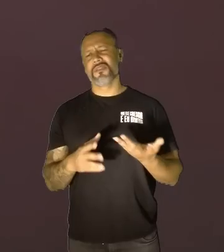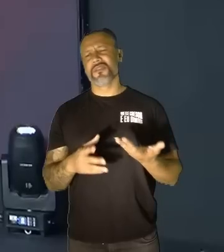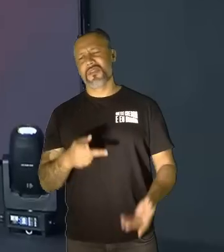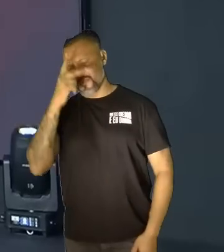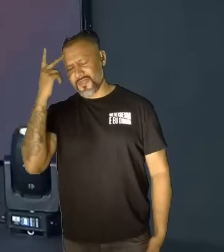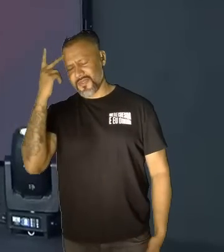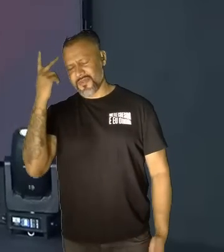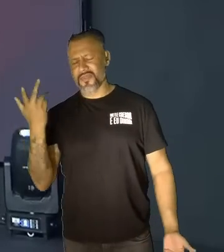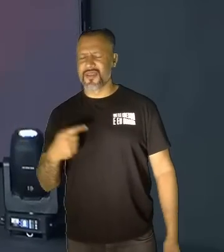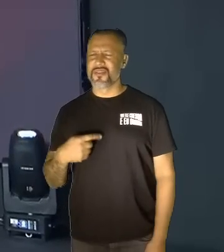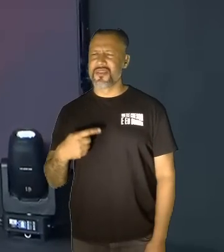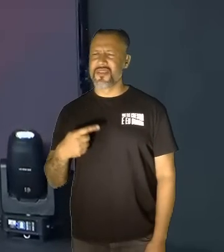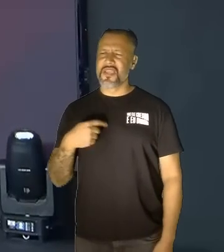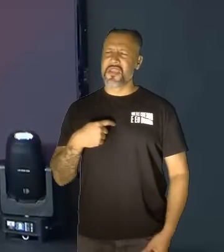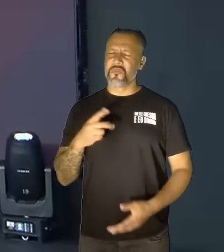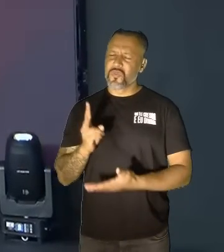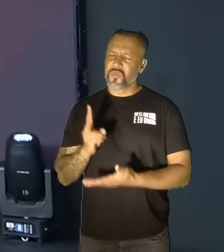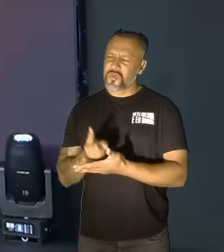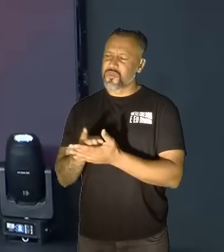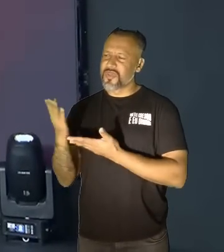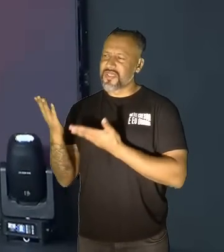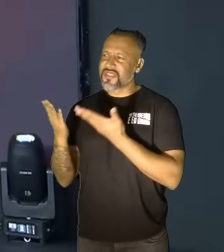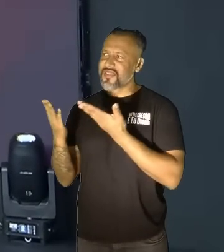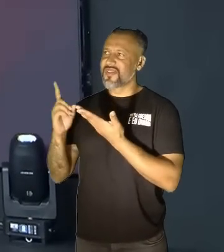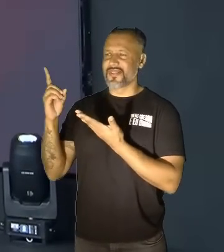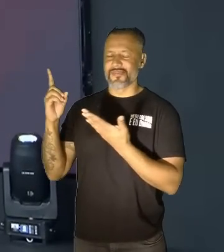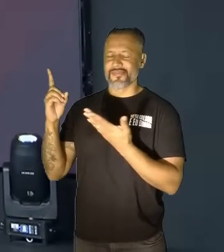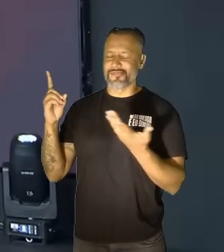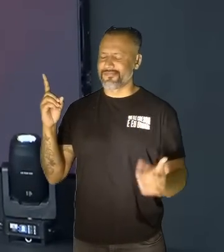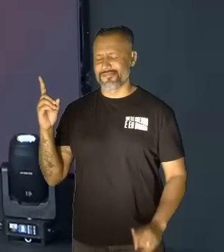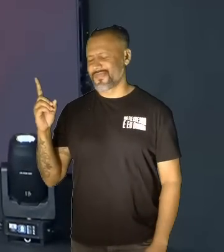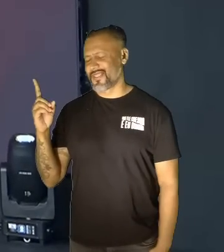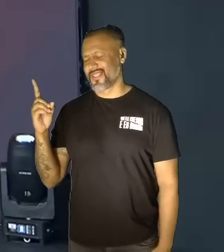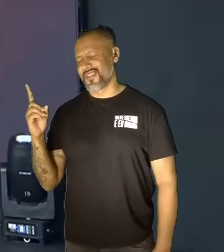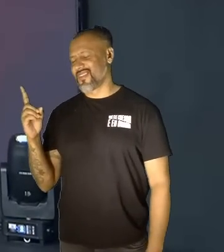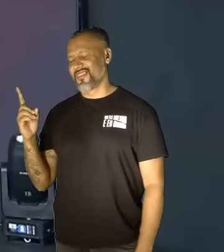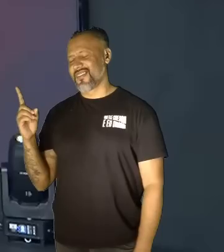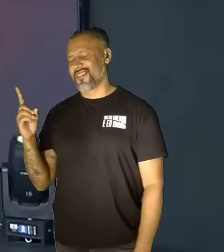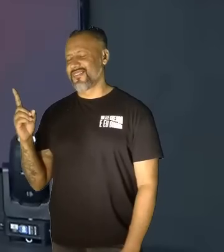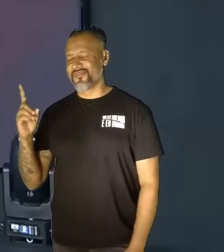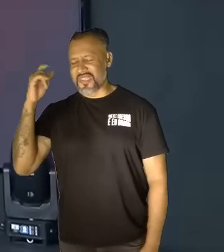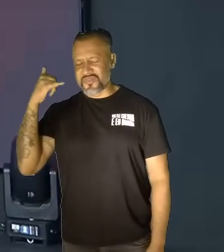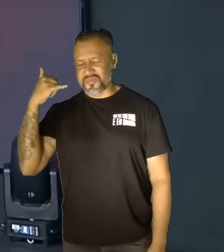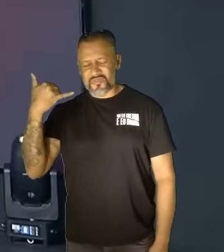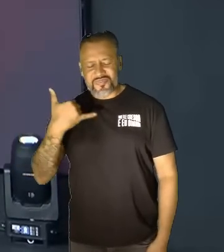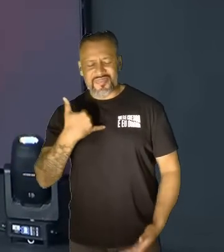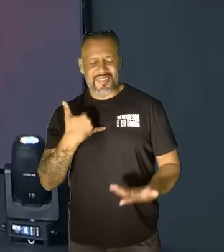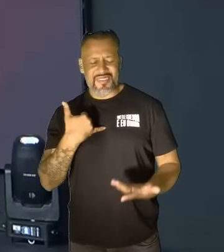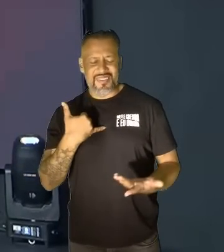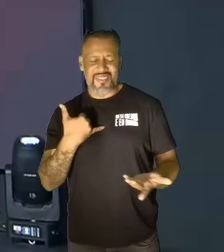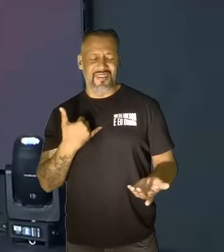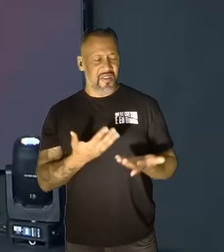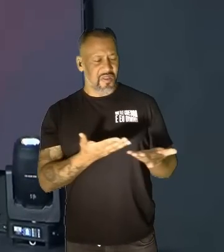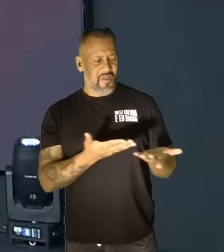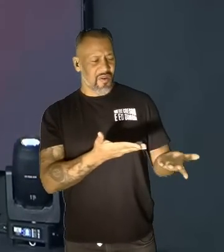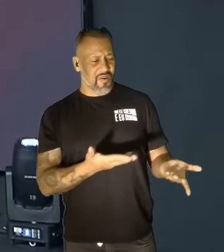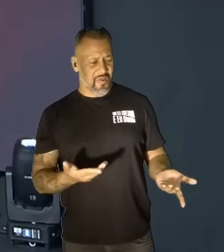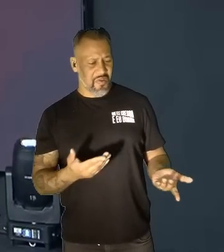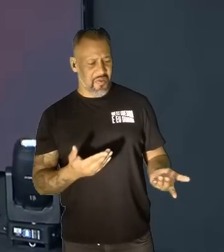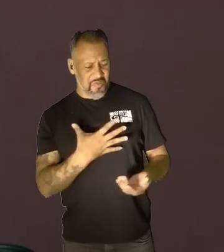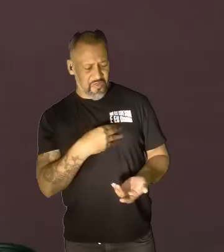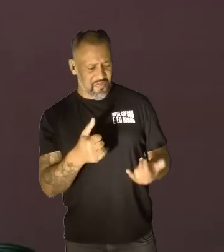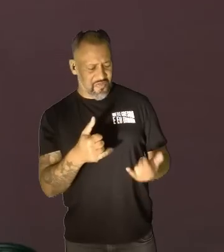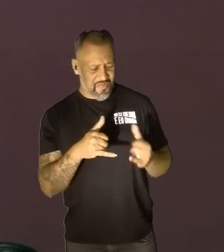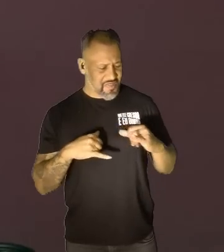contou, quanta barbaridade aqui no templo, quanta barbaridade na vida dos filhos de Eli. Não vale a pena eu